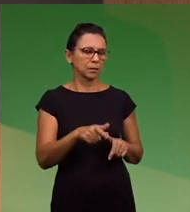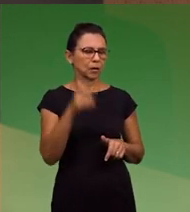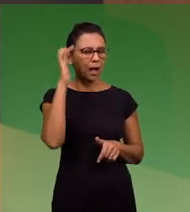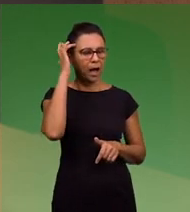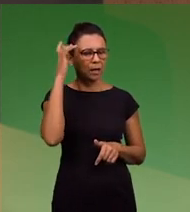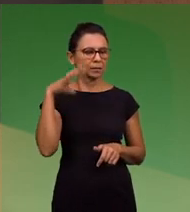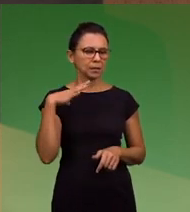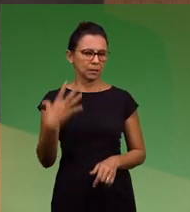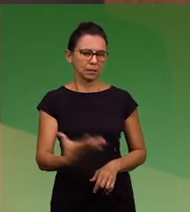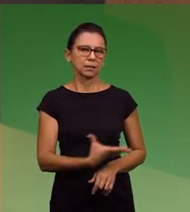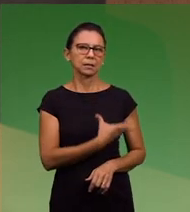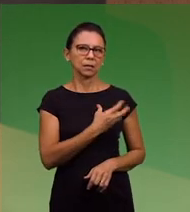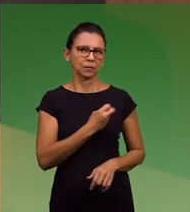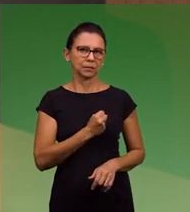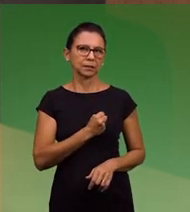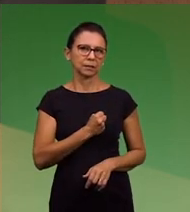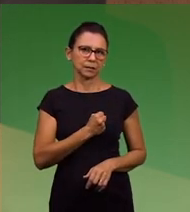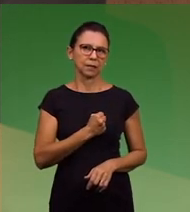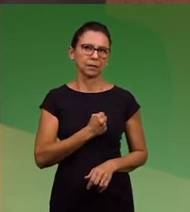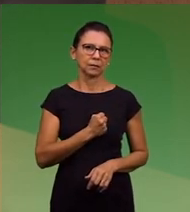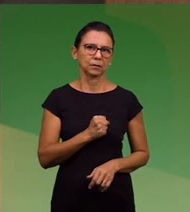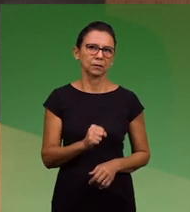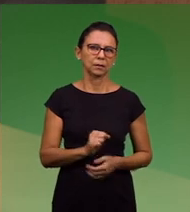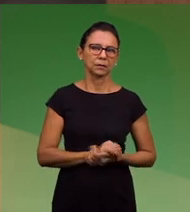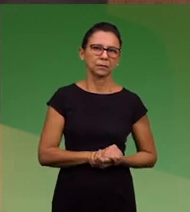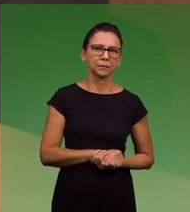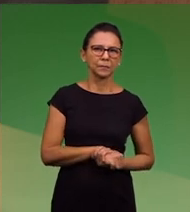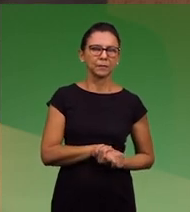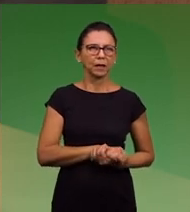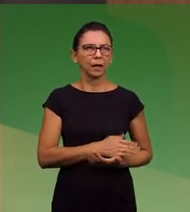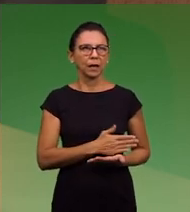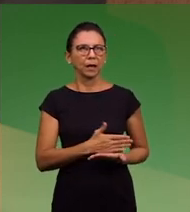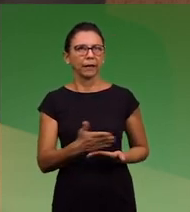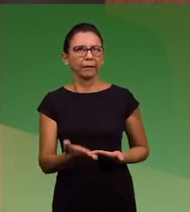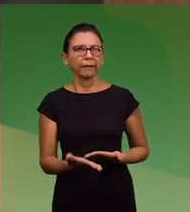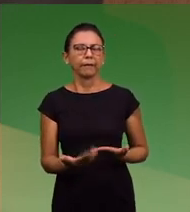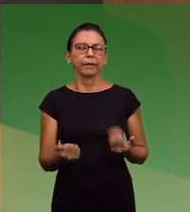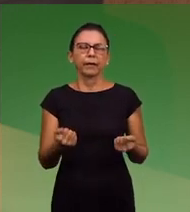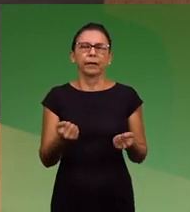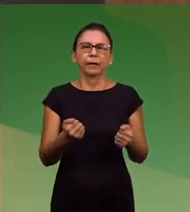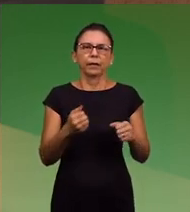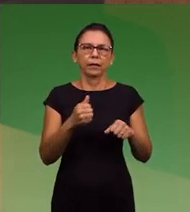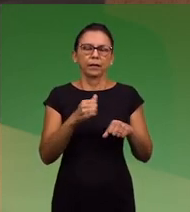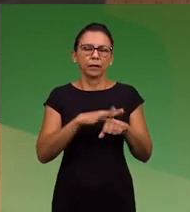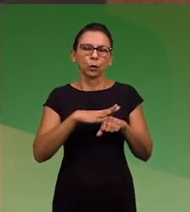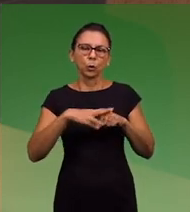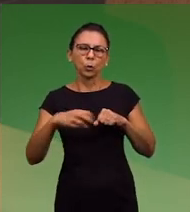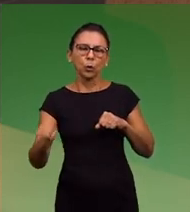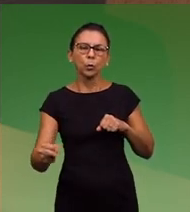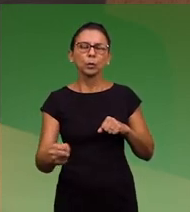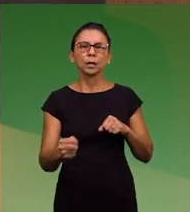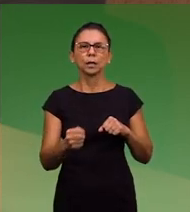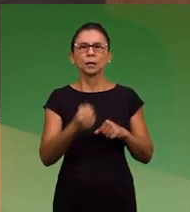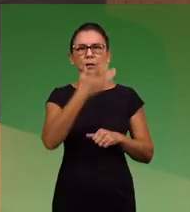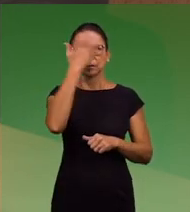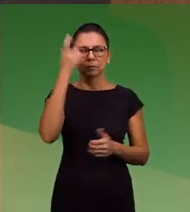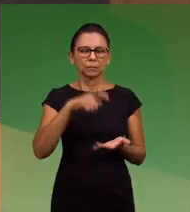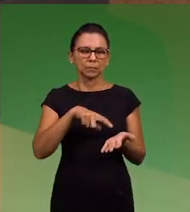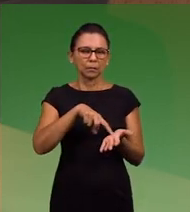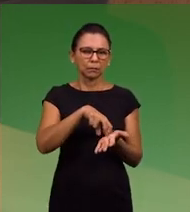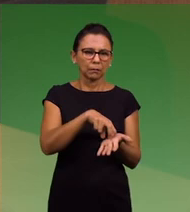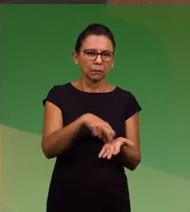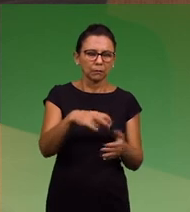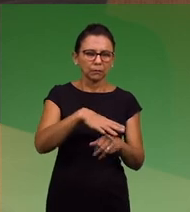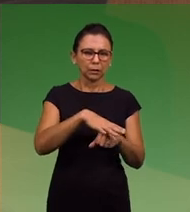Deus cure o cego, faça andar o paralítico, né? Ressuscita o morto, né? Mas o